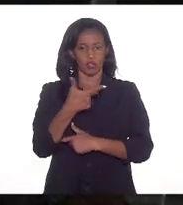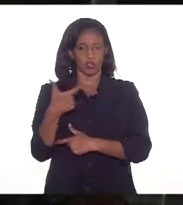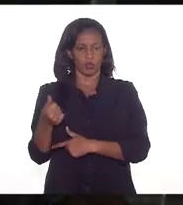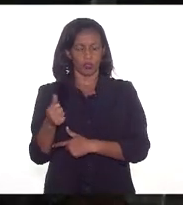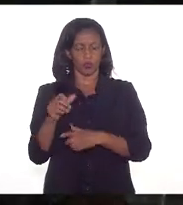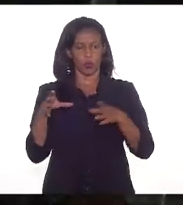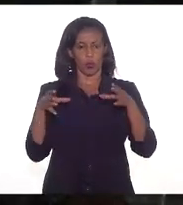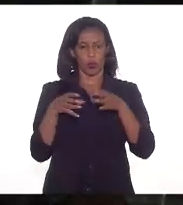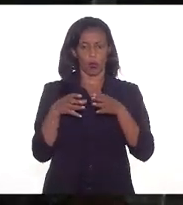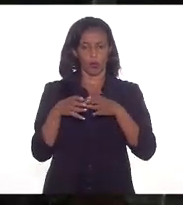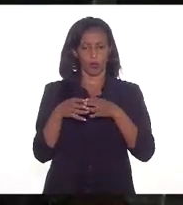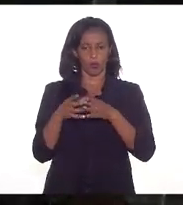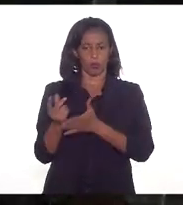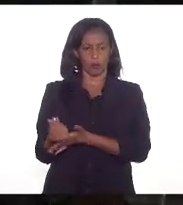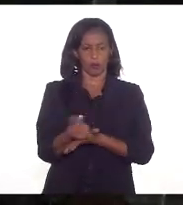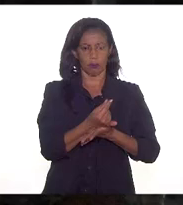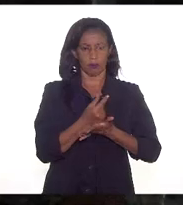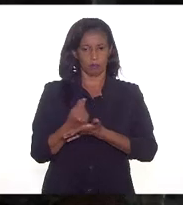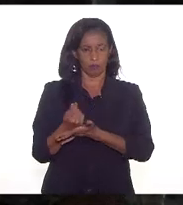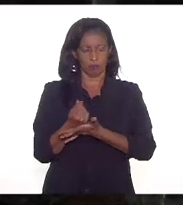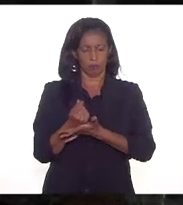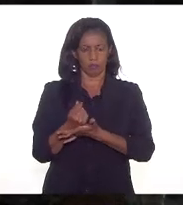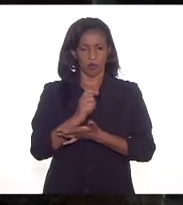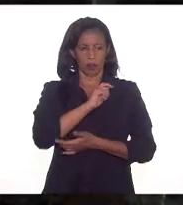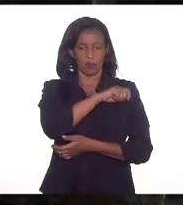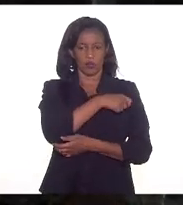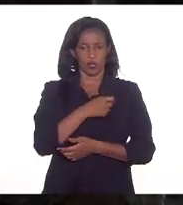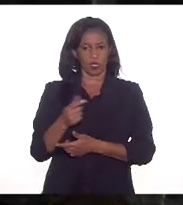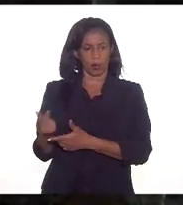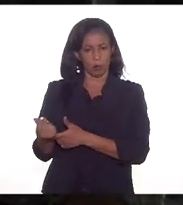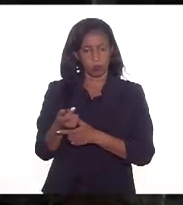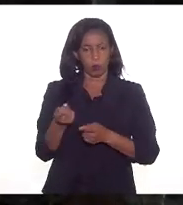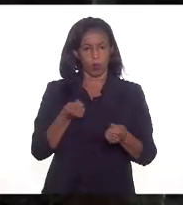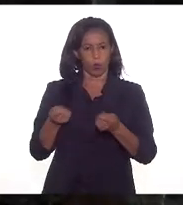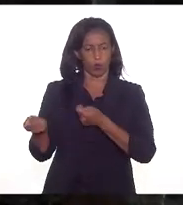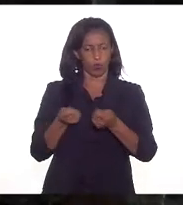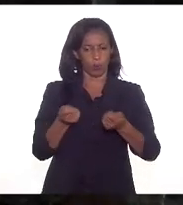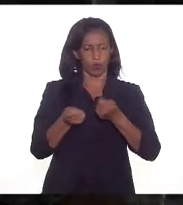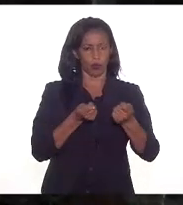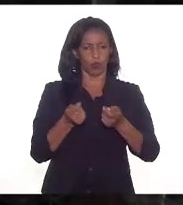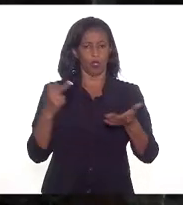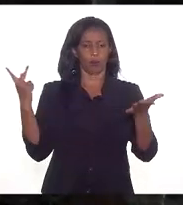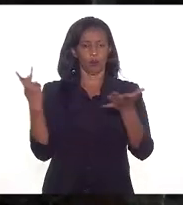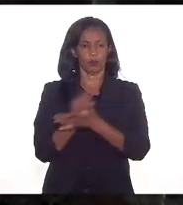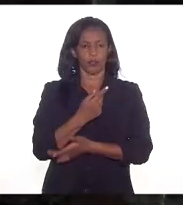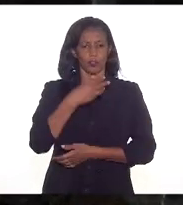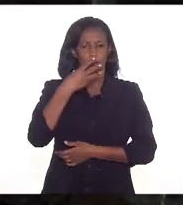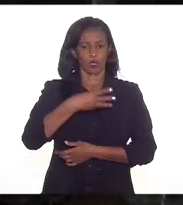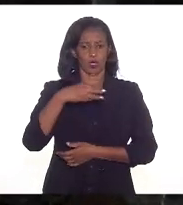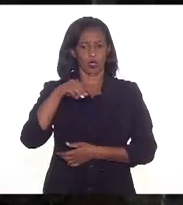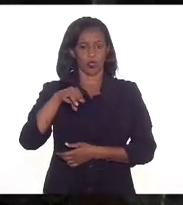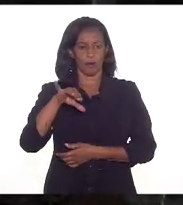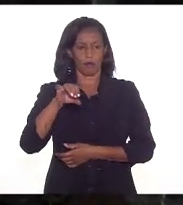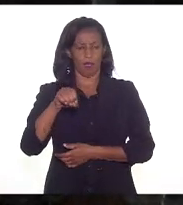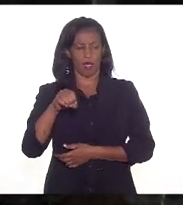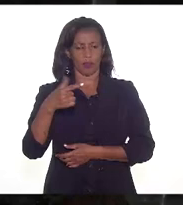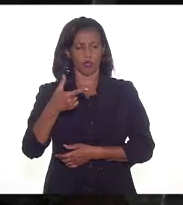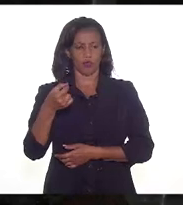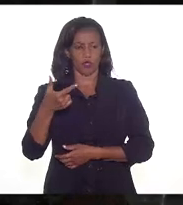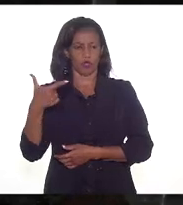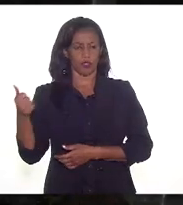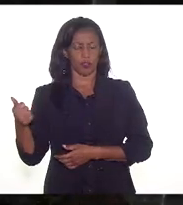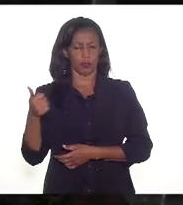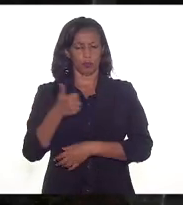de Orçamento, Finanças, Fiscalização Financeira e Controle, a ser realizada no dia 3 de maio de 2021, às 14